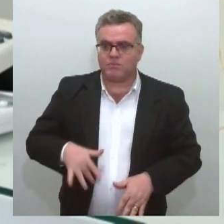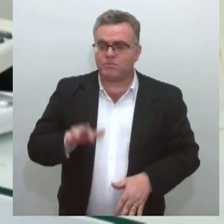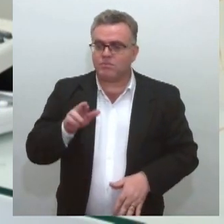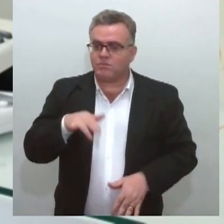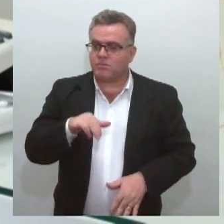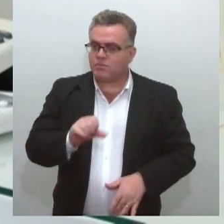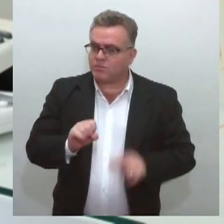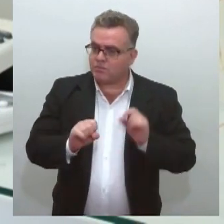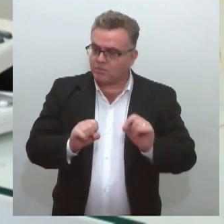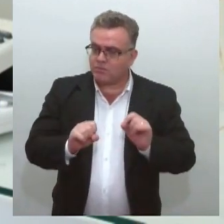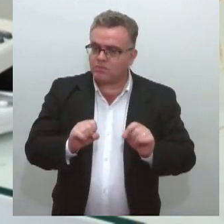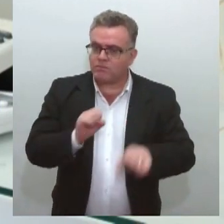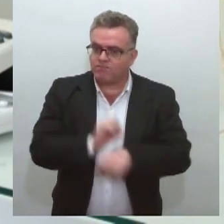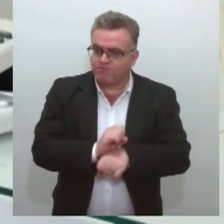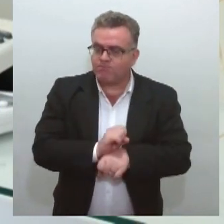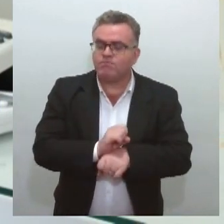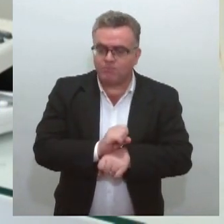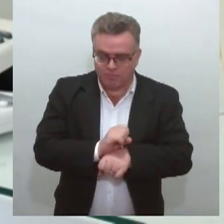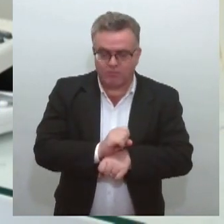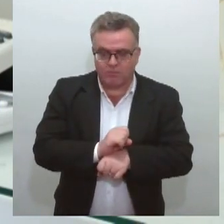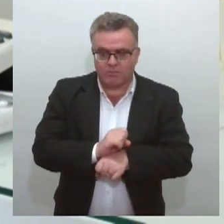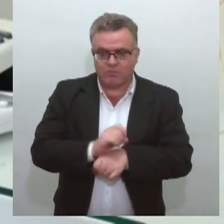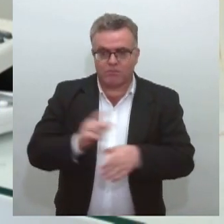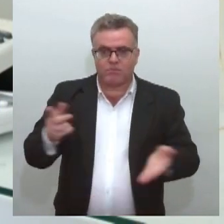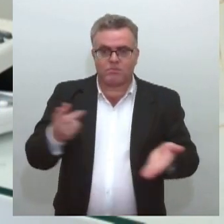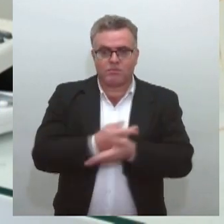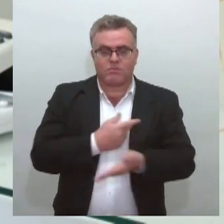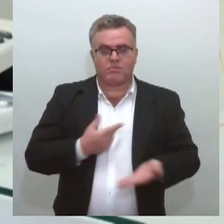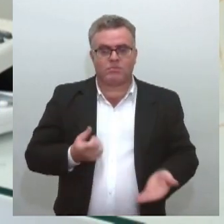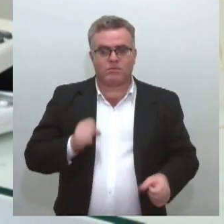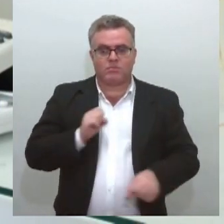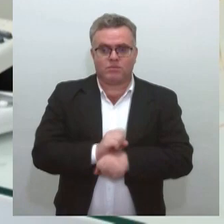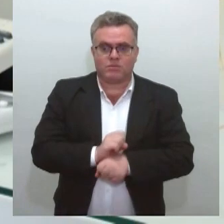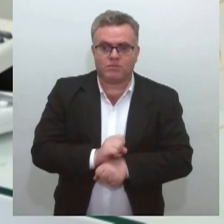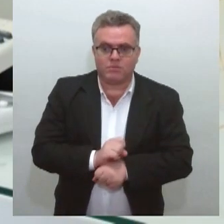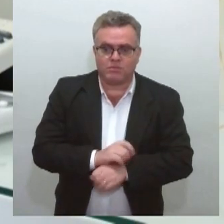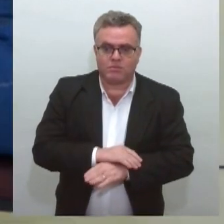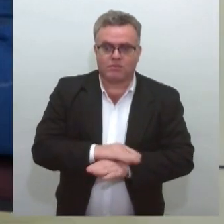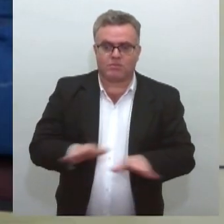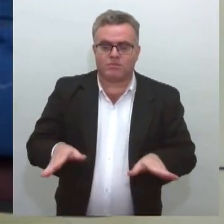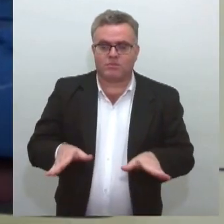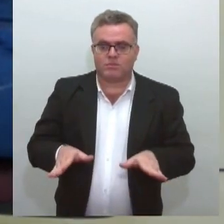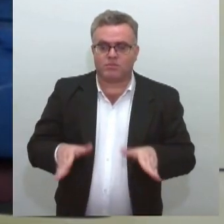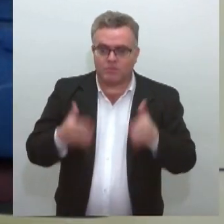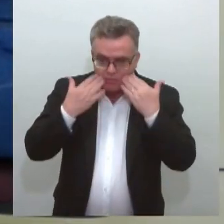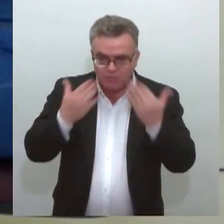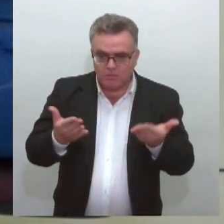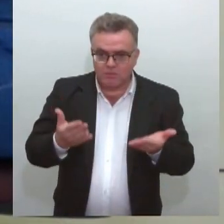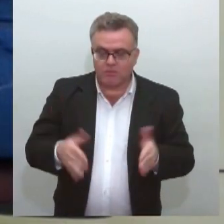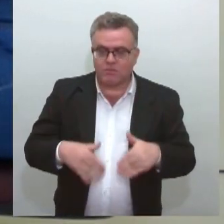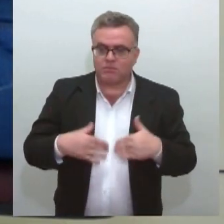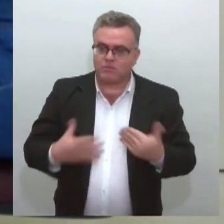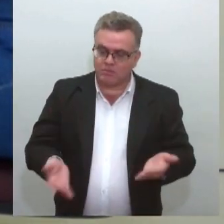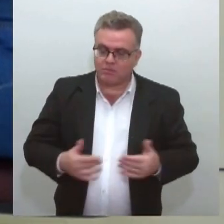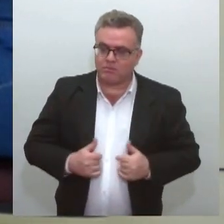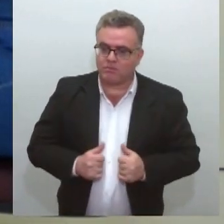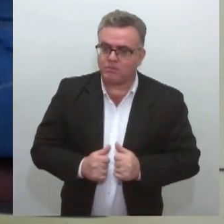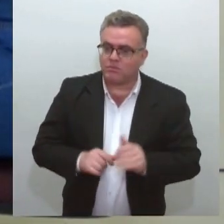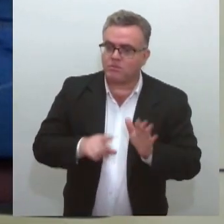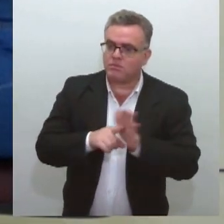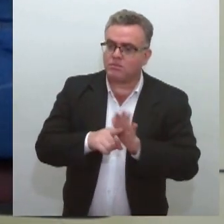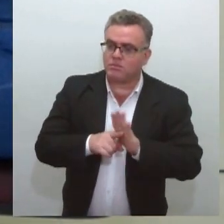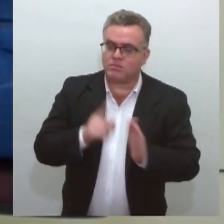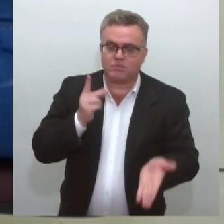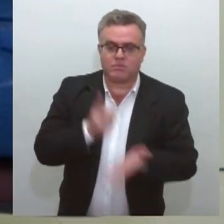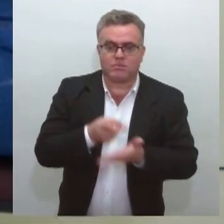apresentar sintoma quando o rim já está parando de funcionar, que é na iminência de começar a diálise. Um exame crucial para avaliar a